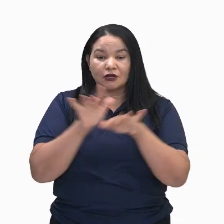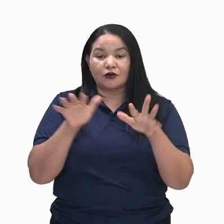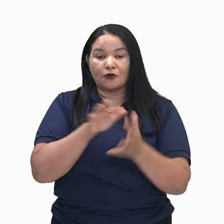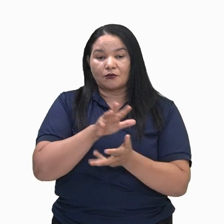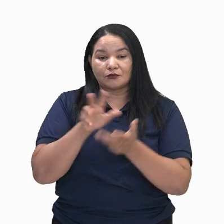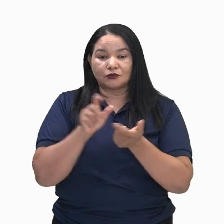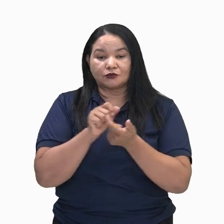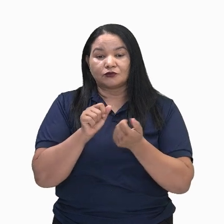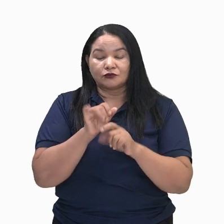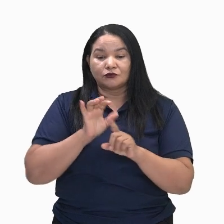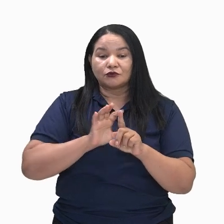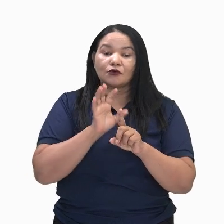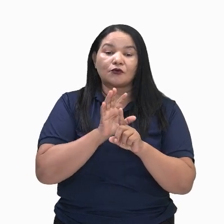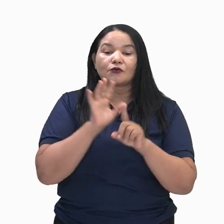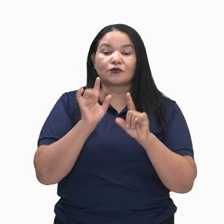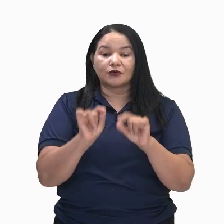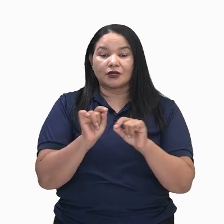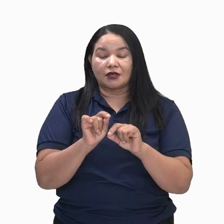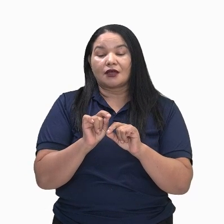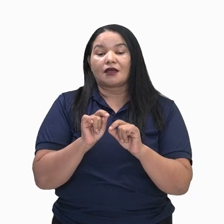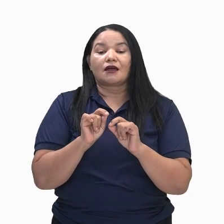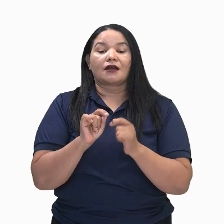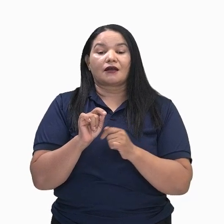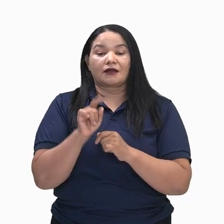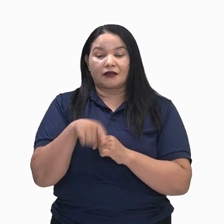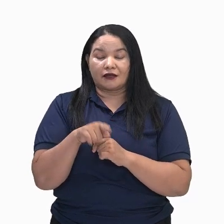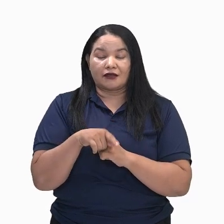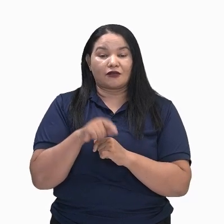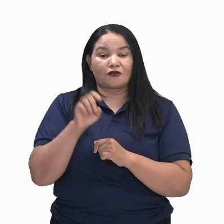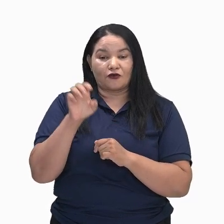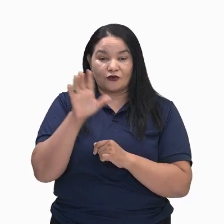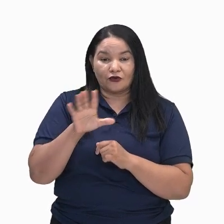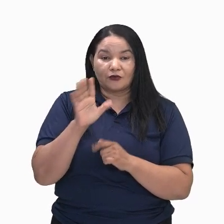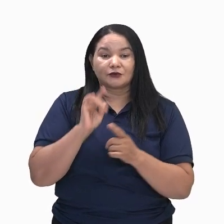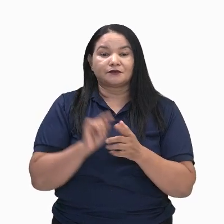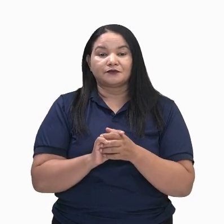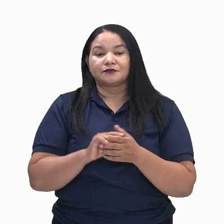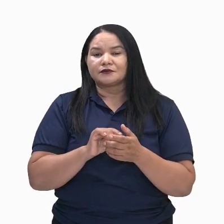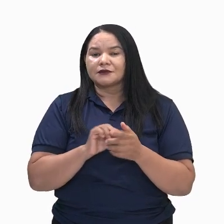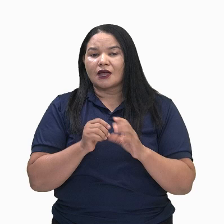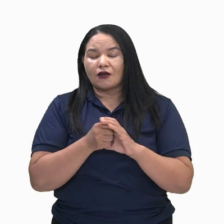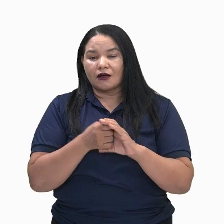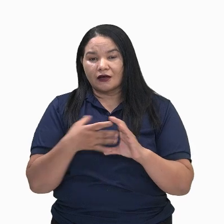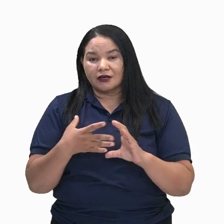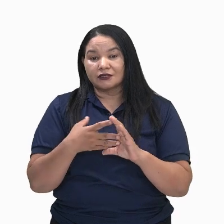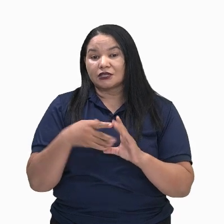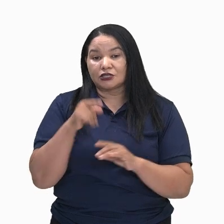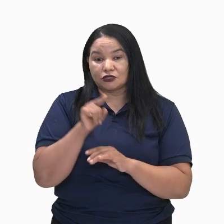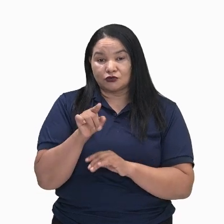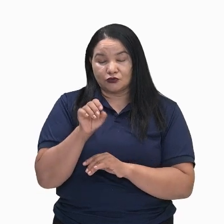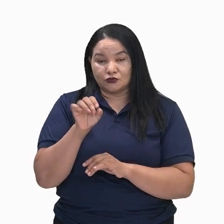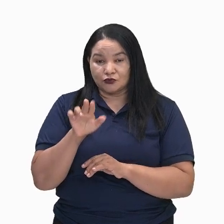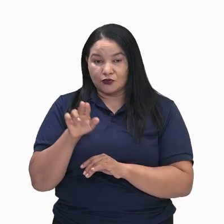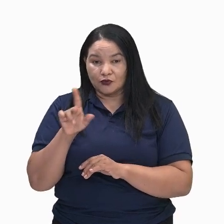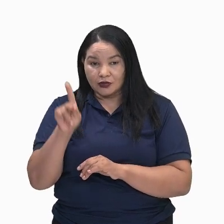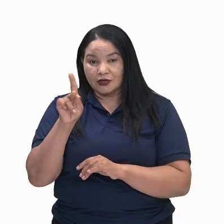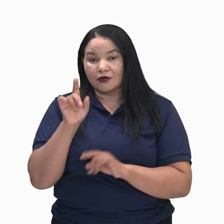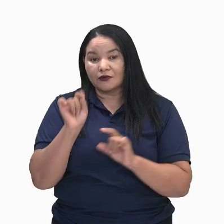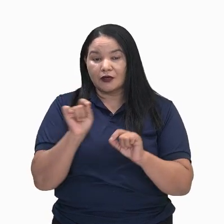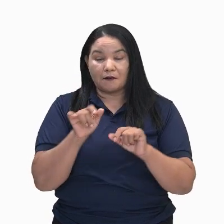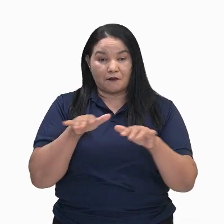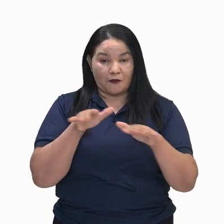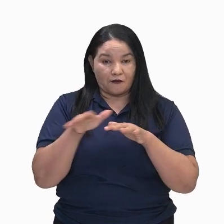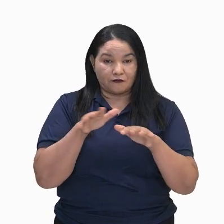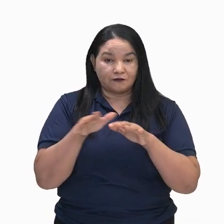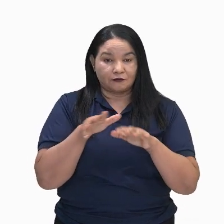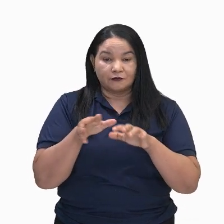zouk europeu e o zouk neo. Algumas características dos movimentos utilizados no zouk são que eles são movimentos